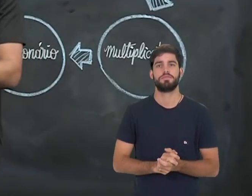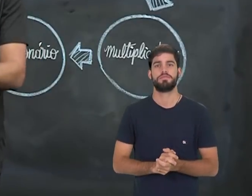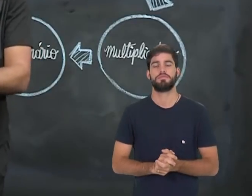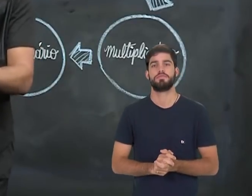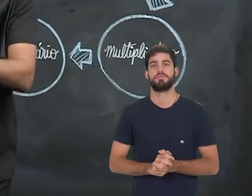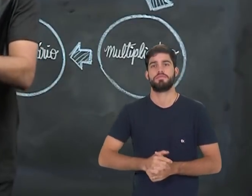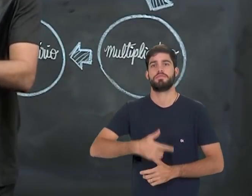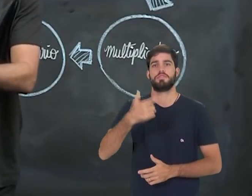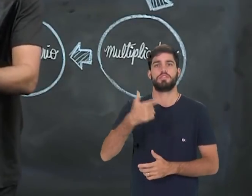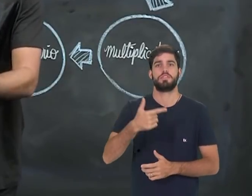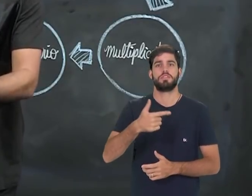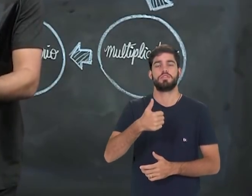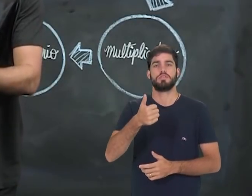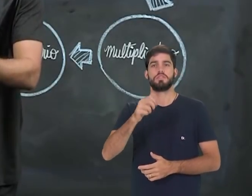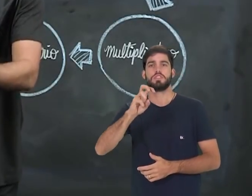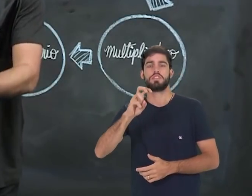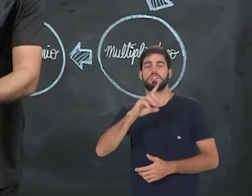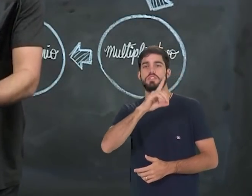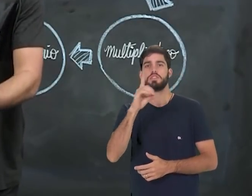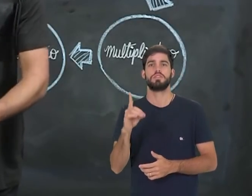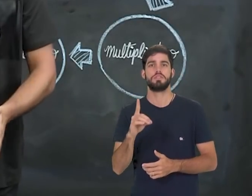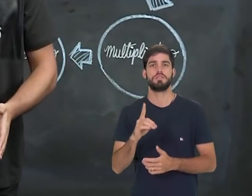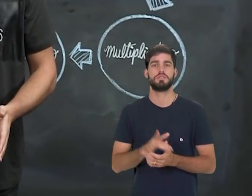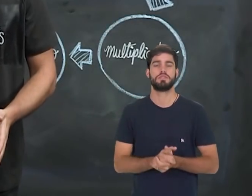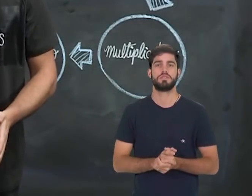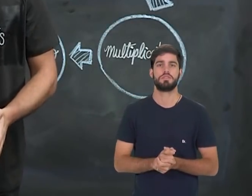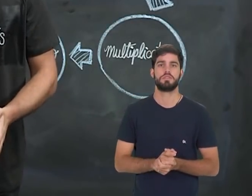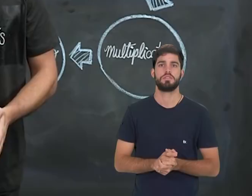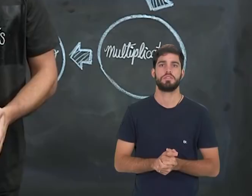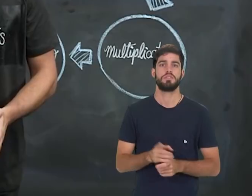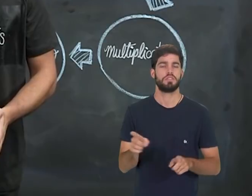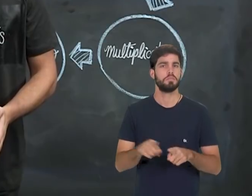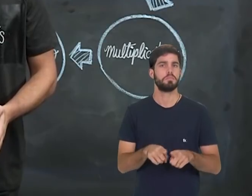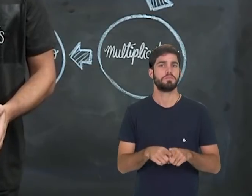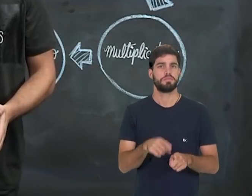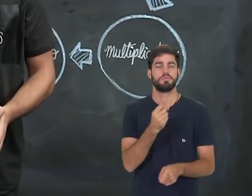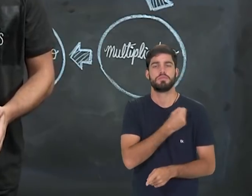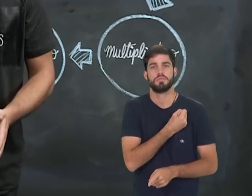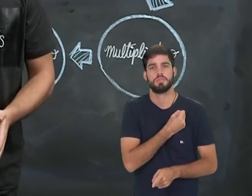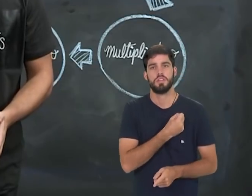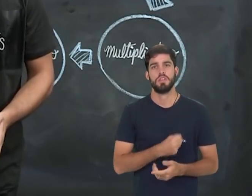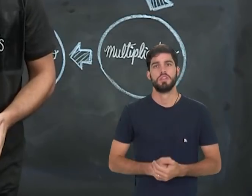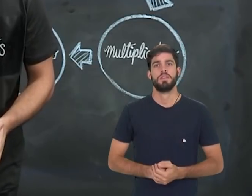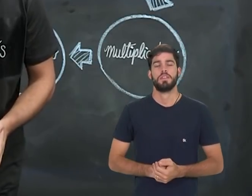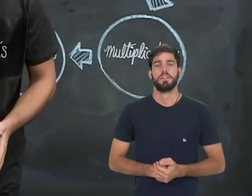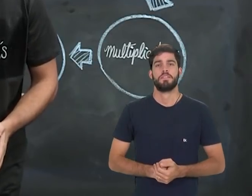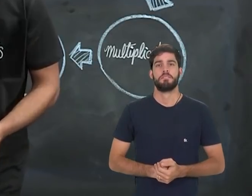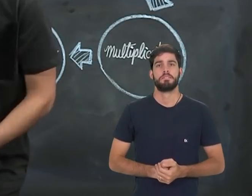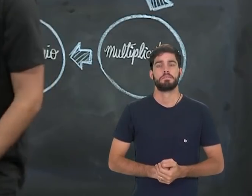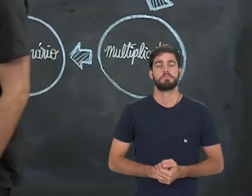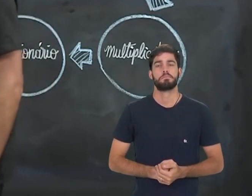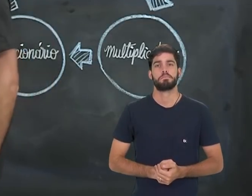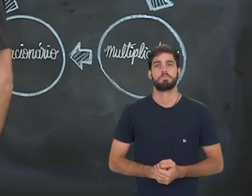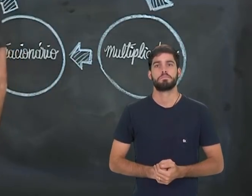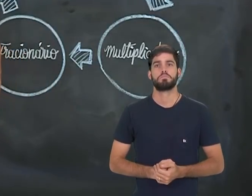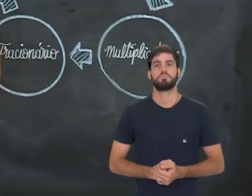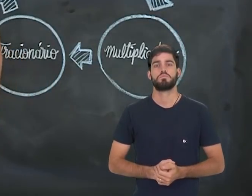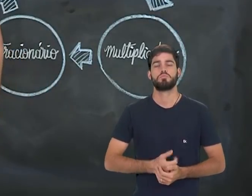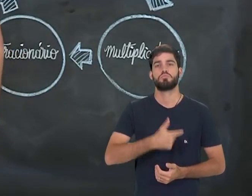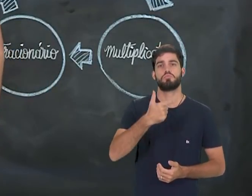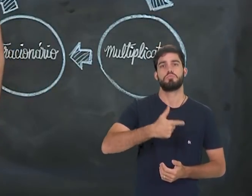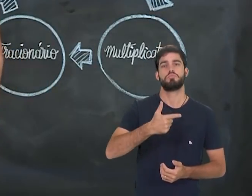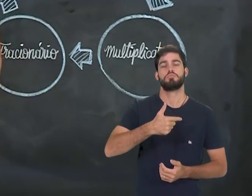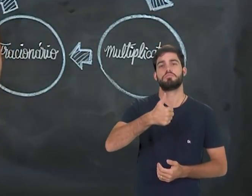exemplo, segunda quinzena, um grupo de dias, que são 15 dias. Isso também é um número, ok? Isso também é um numeral na língua portuguesa.